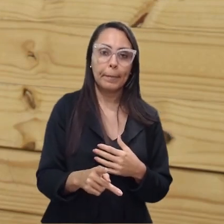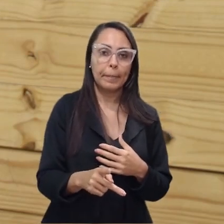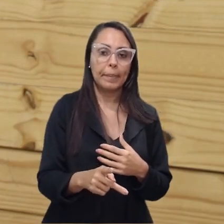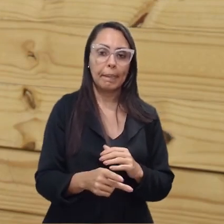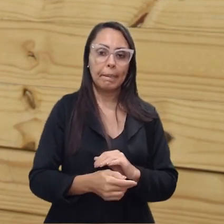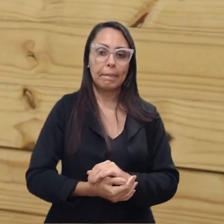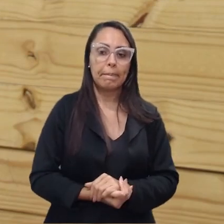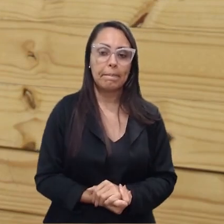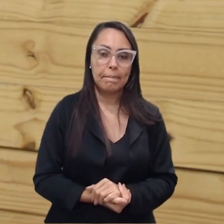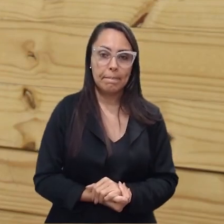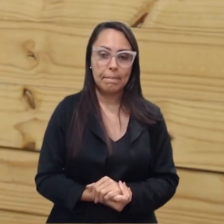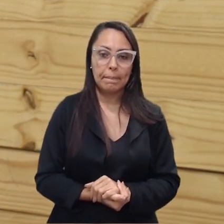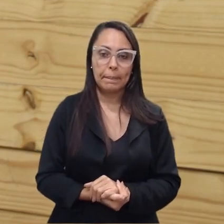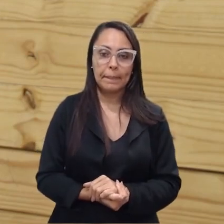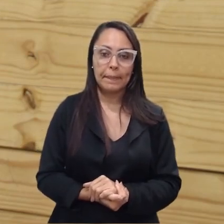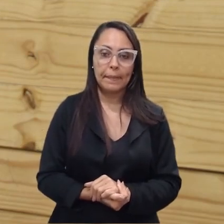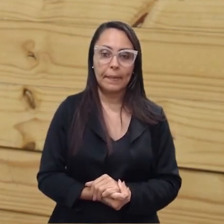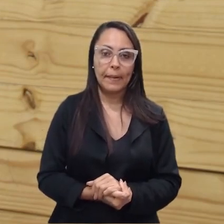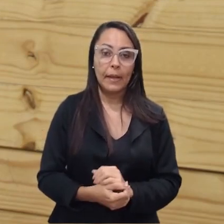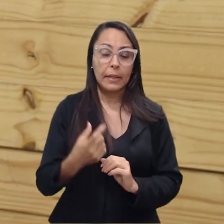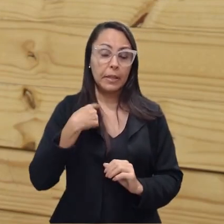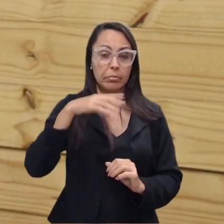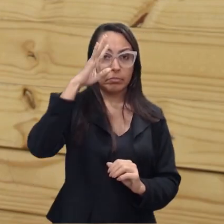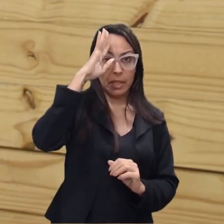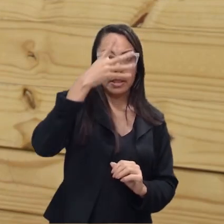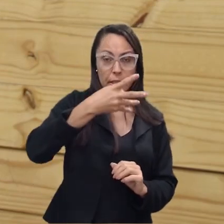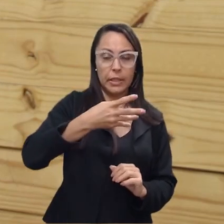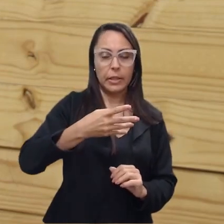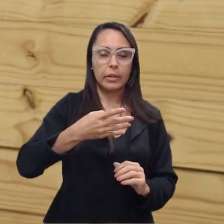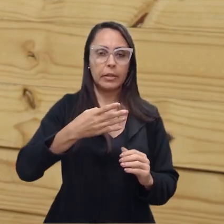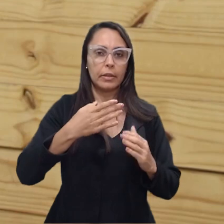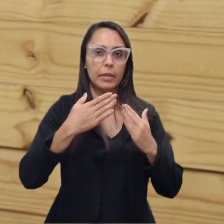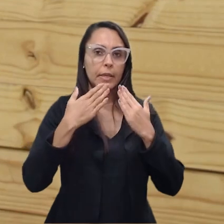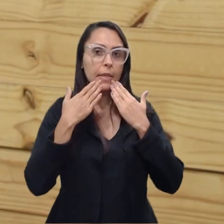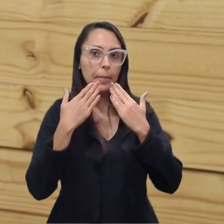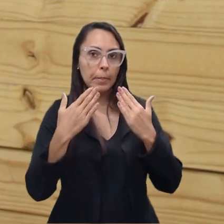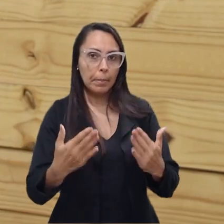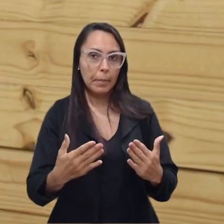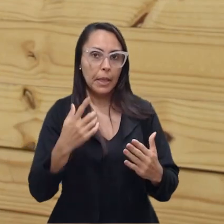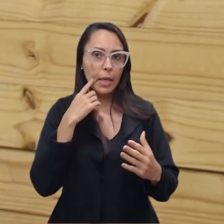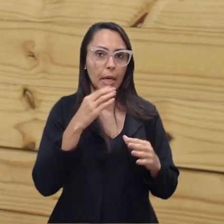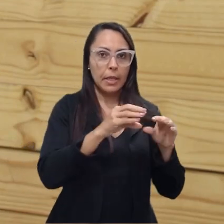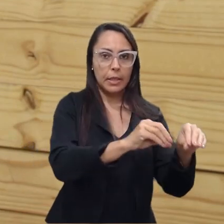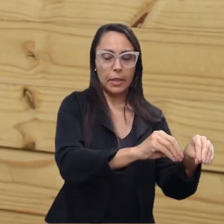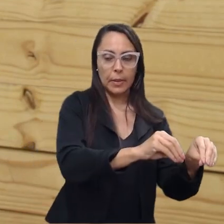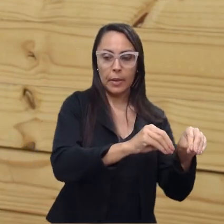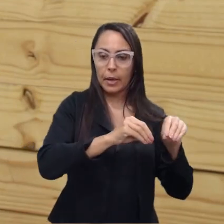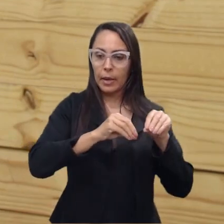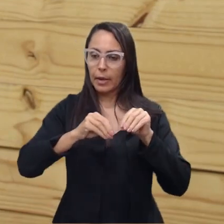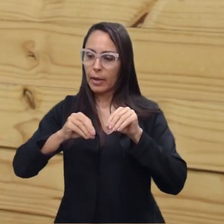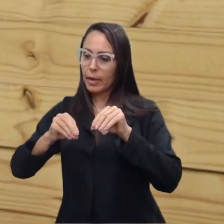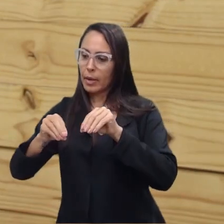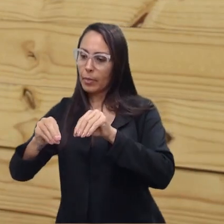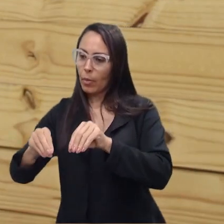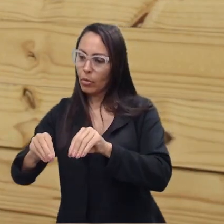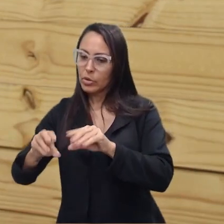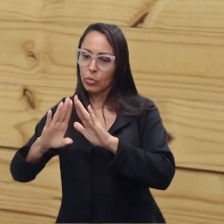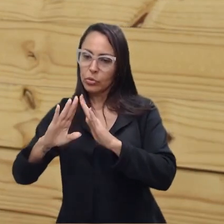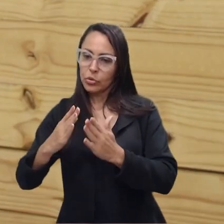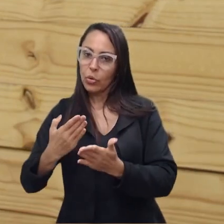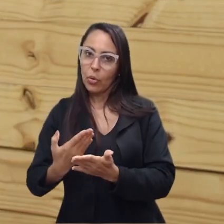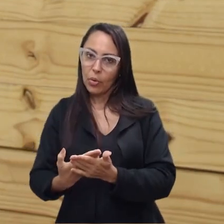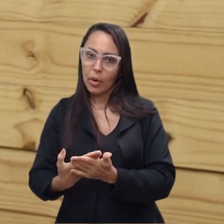que o professor que decidir, que pedir a remoção daquela unidade escolar